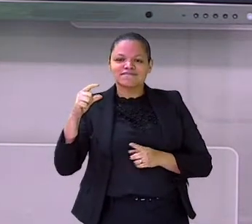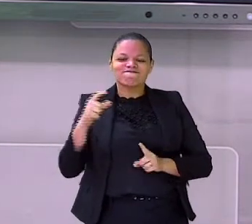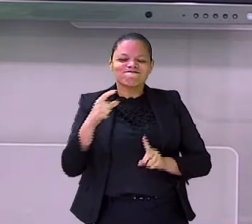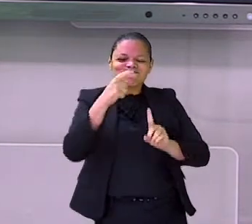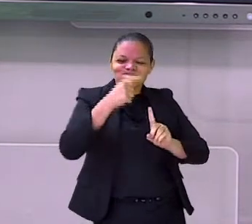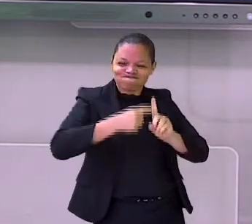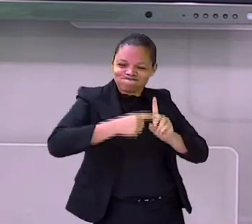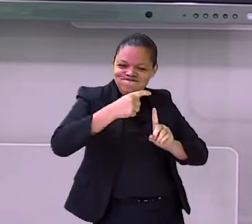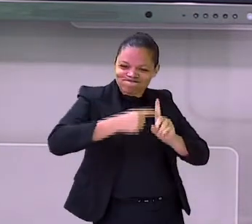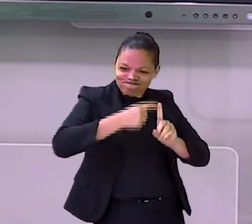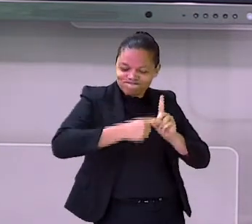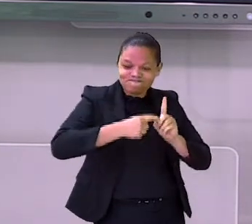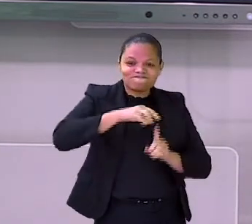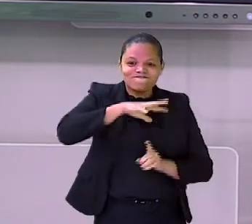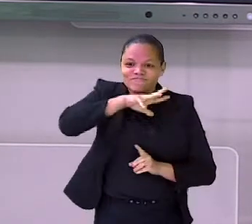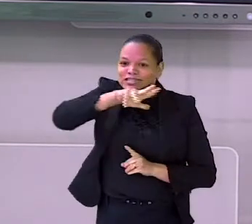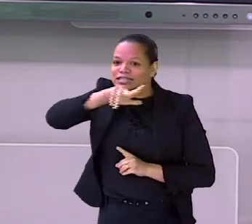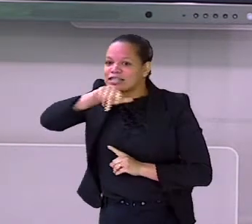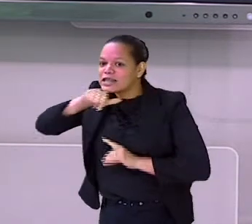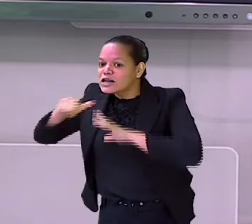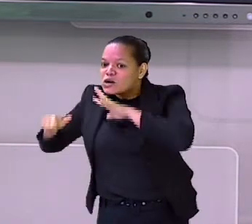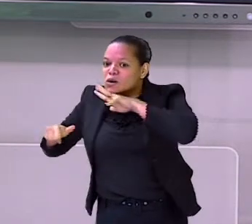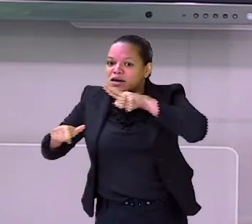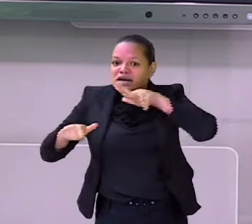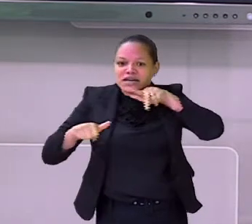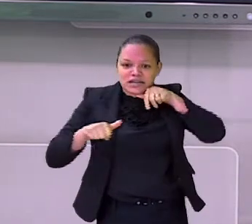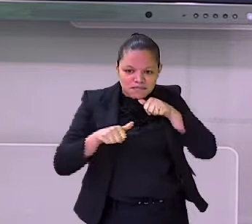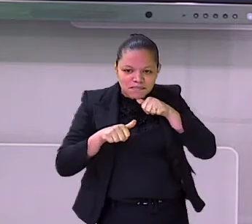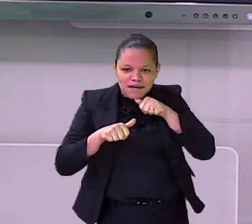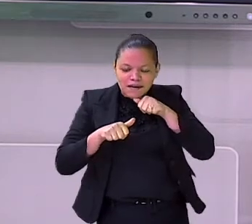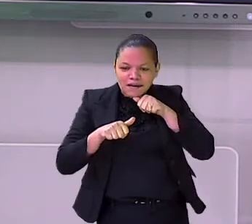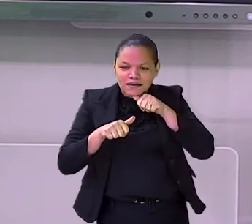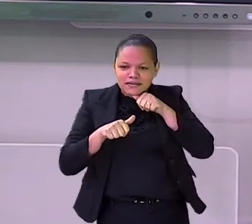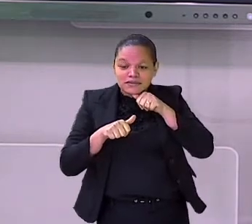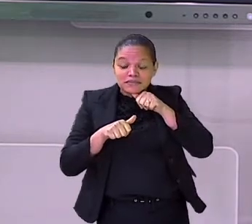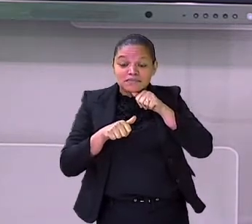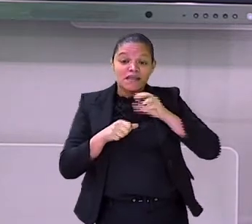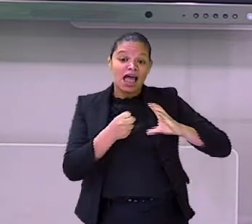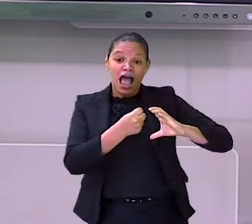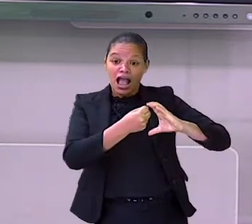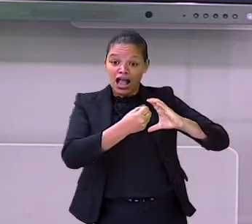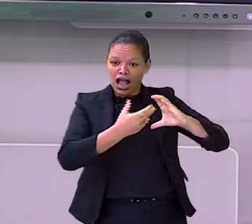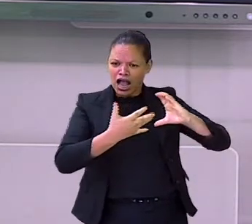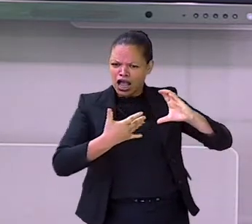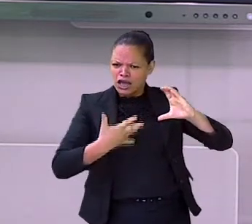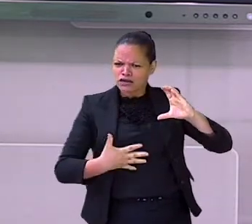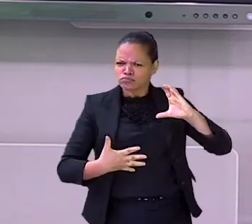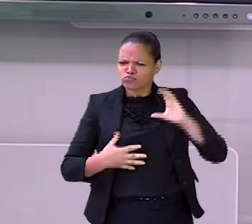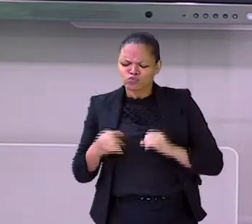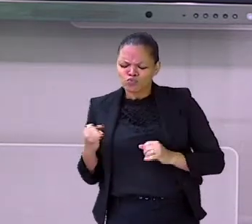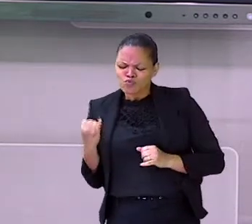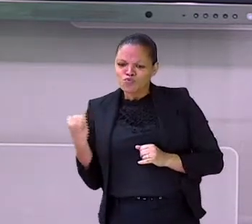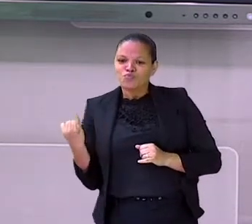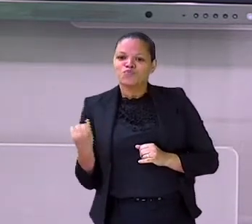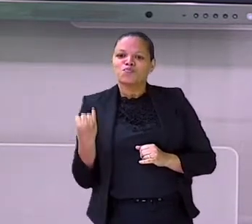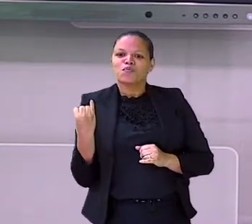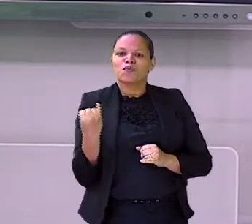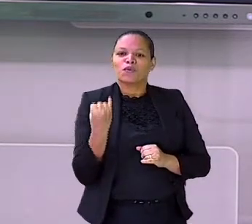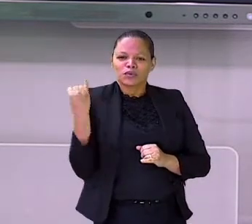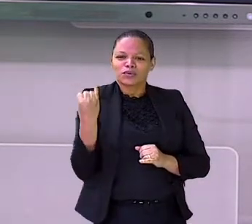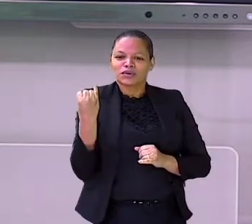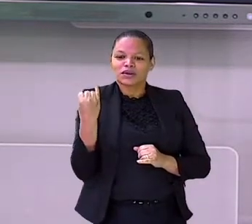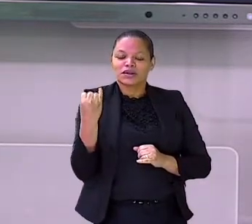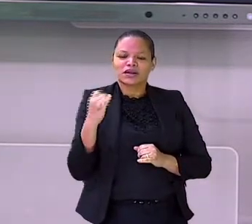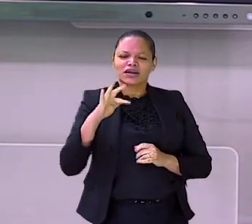entra uma característica importante da fábula. É que os animais, eles possuem nas fábulas